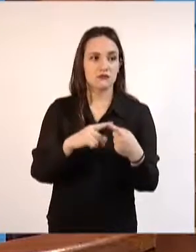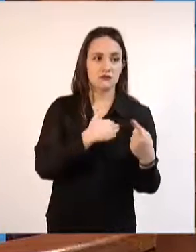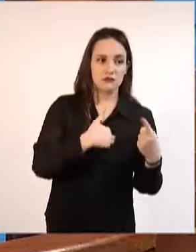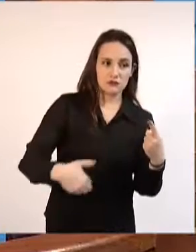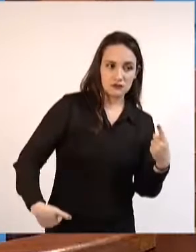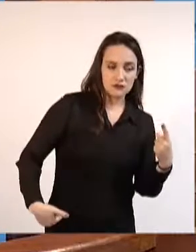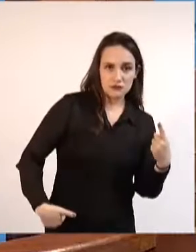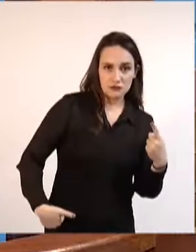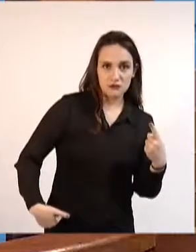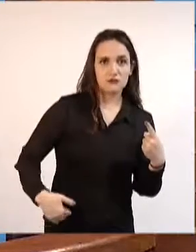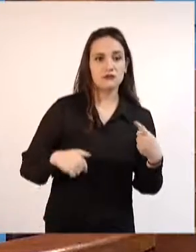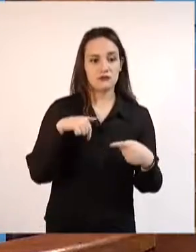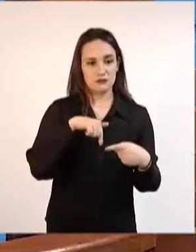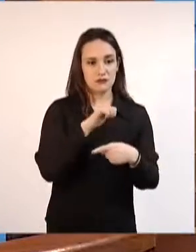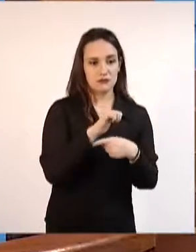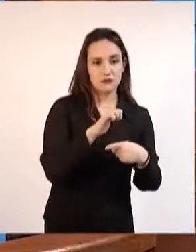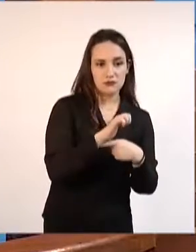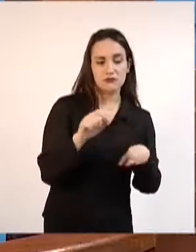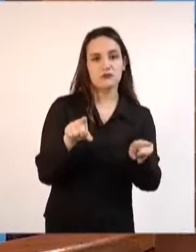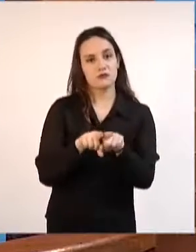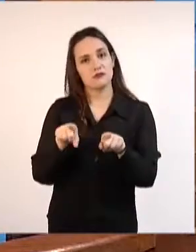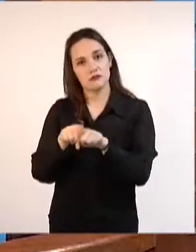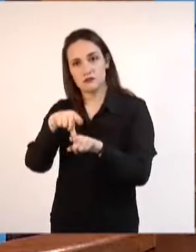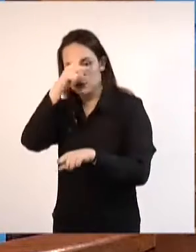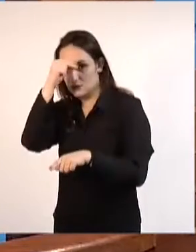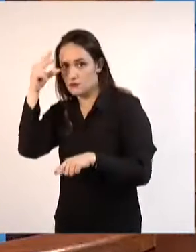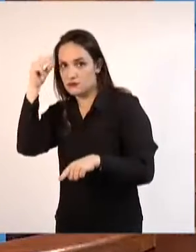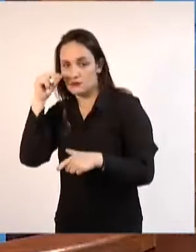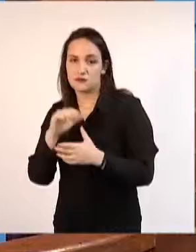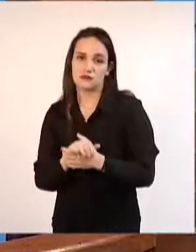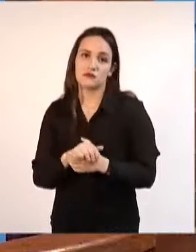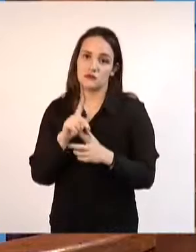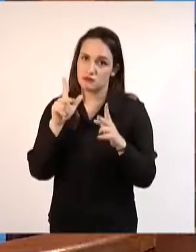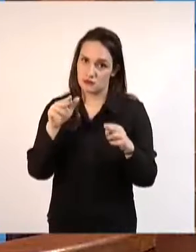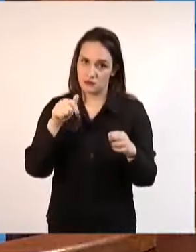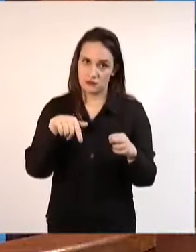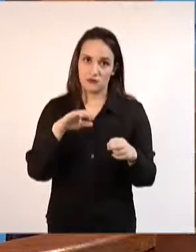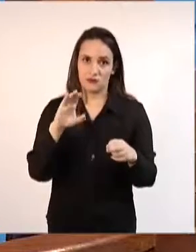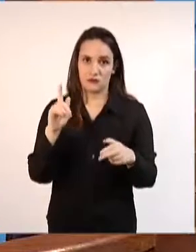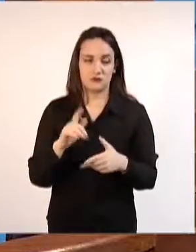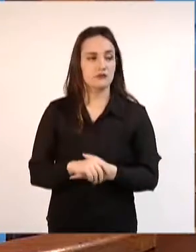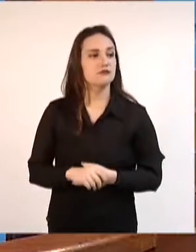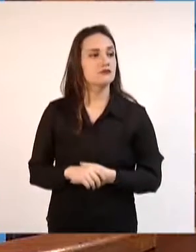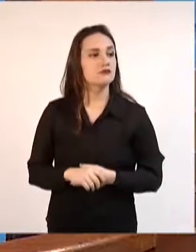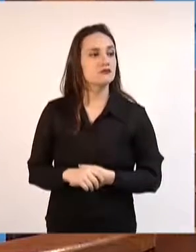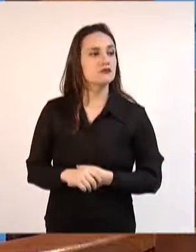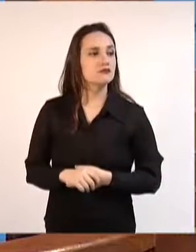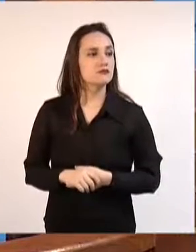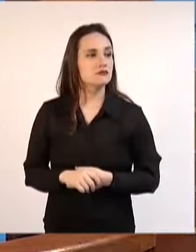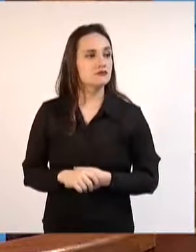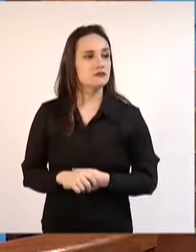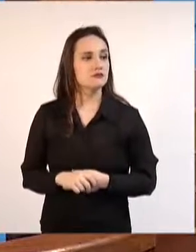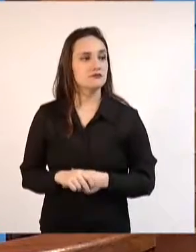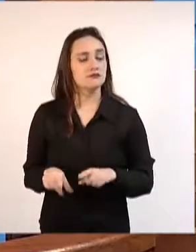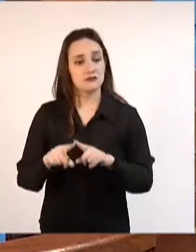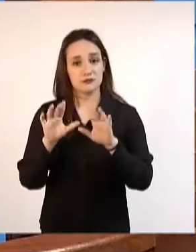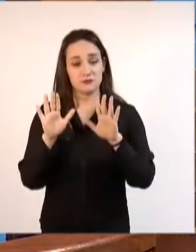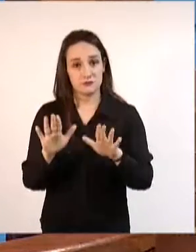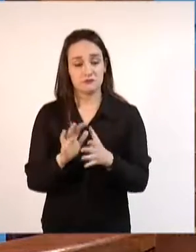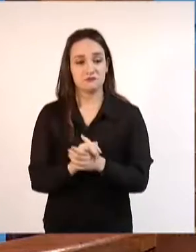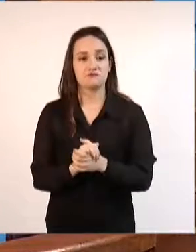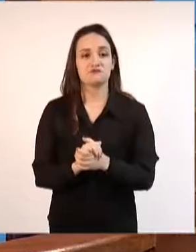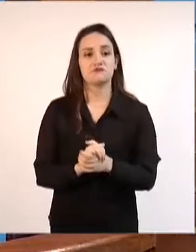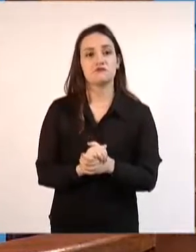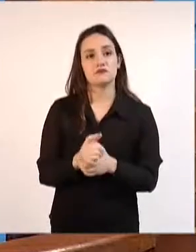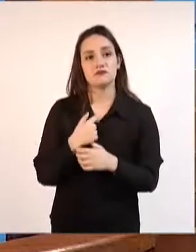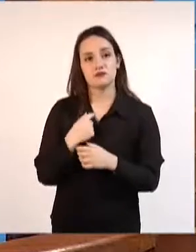Estado, governo do estadual, e as prefeituras, como é feito aqui em Campo Grande. Mas voltando à questão da